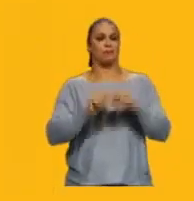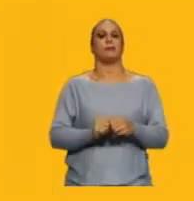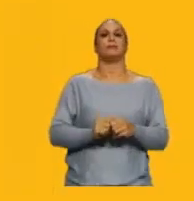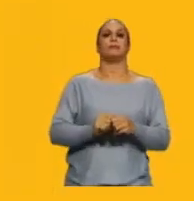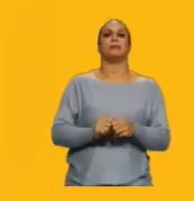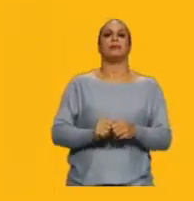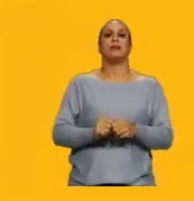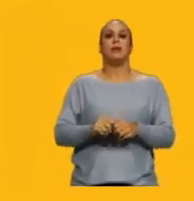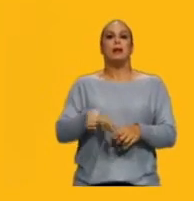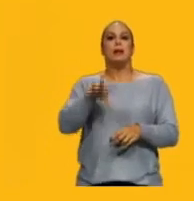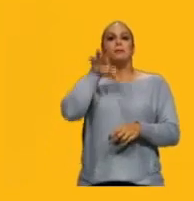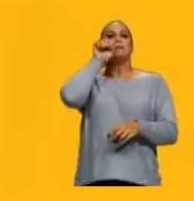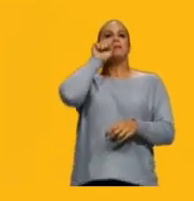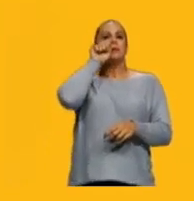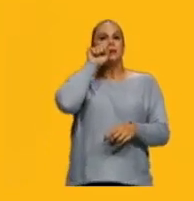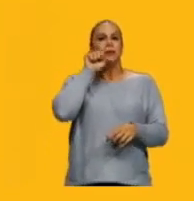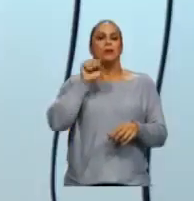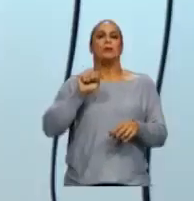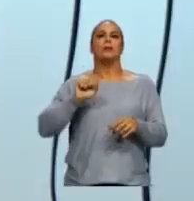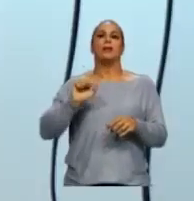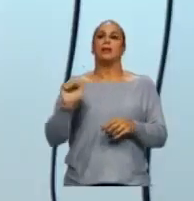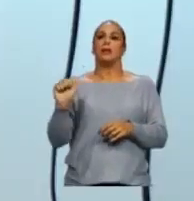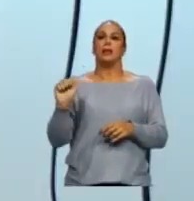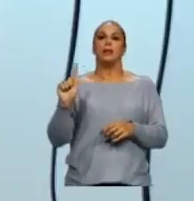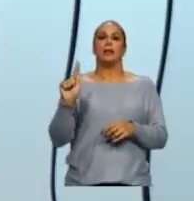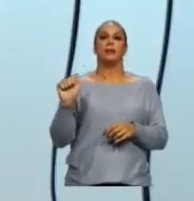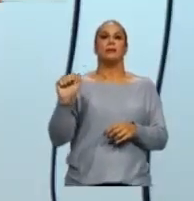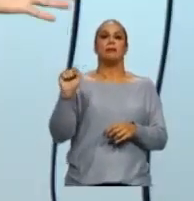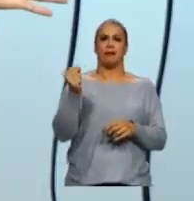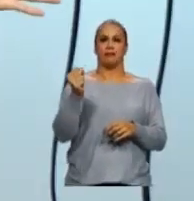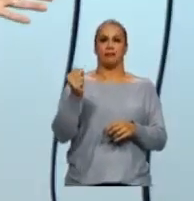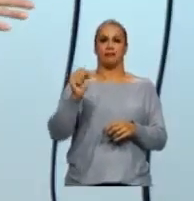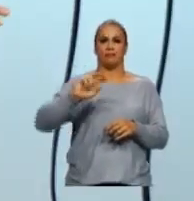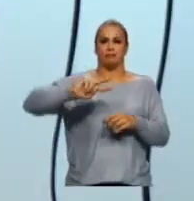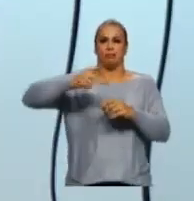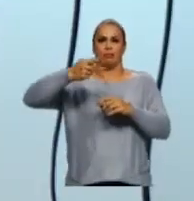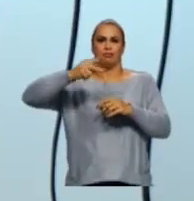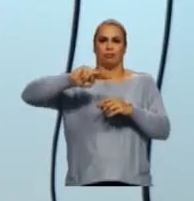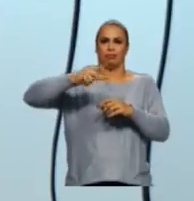gasosas. Mas eu quero te perguntar, o que é respiração?